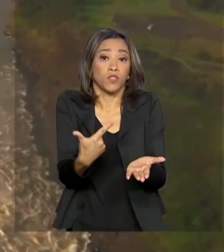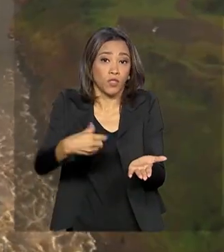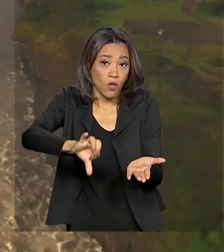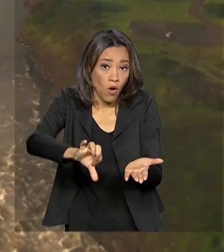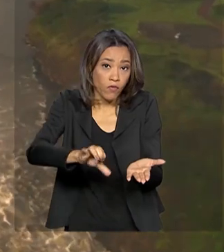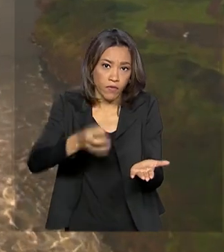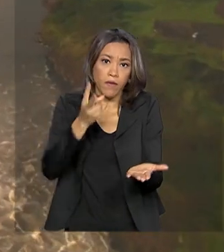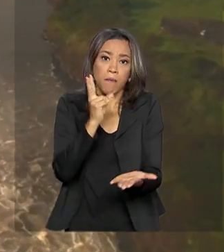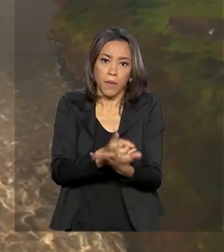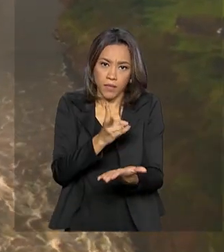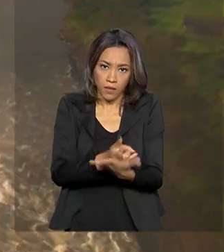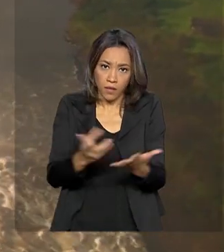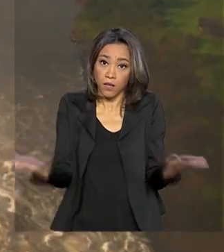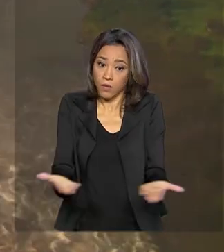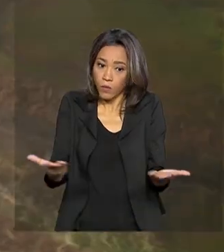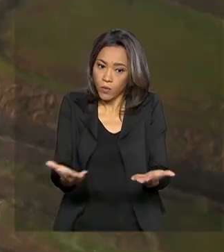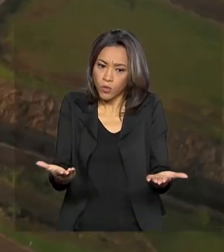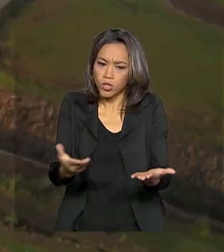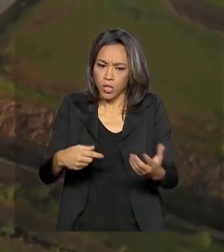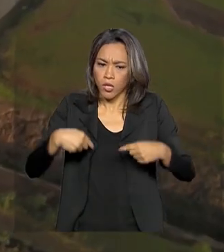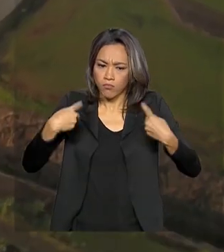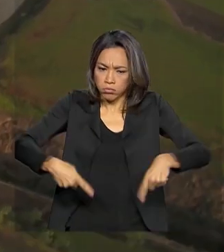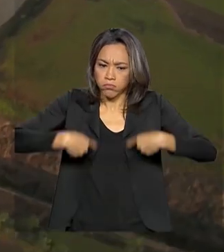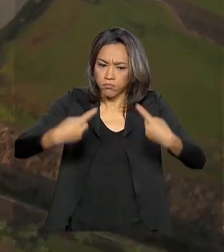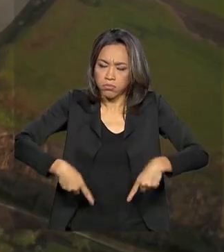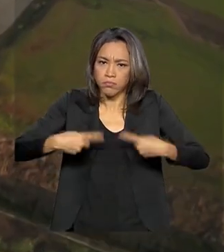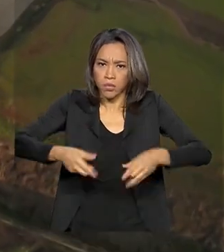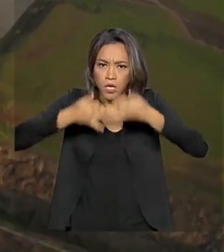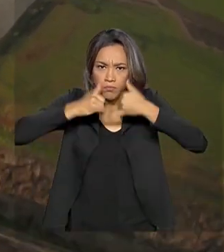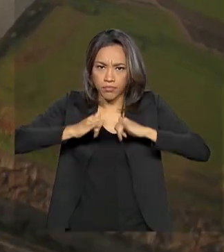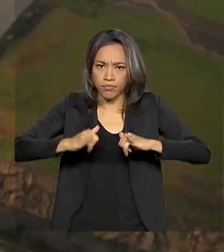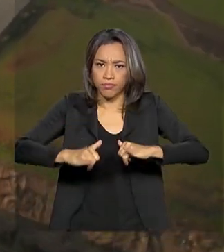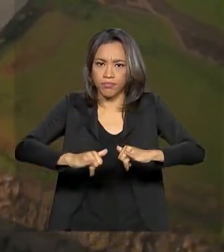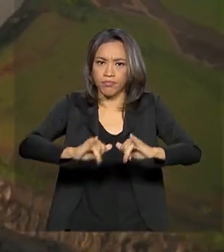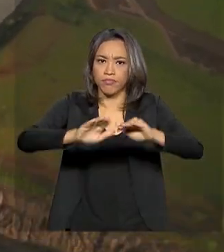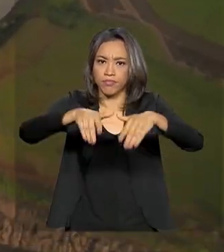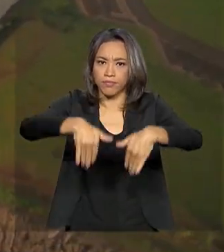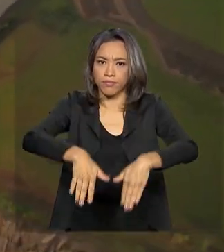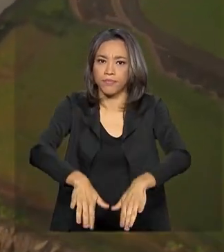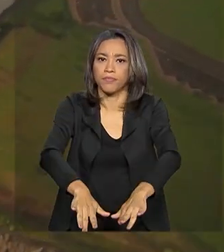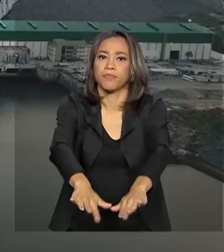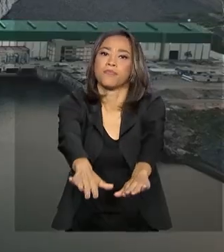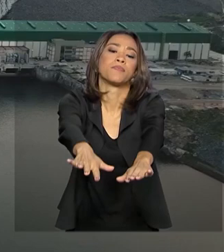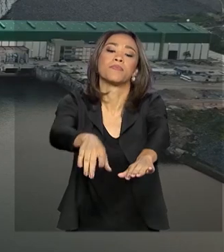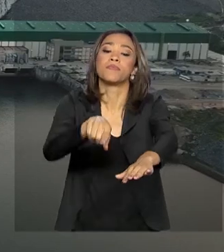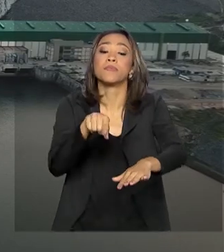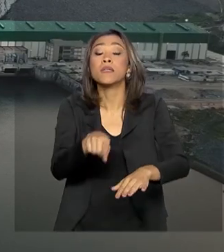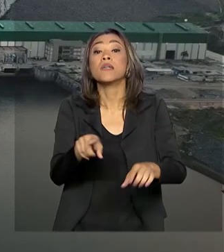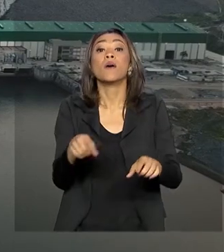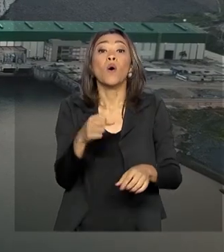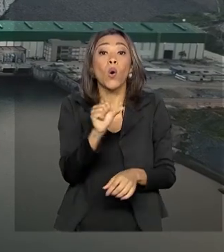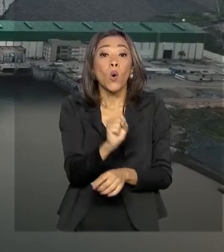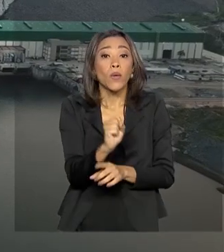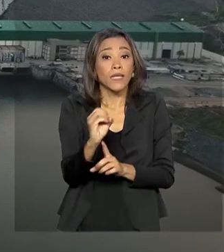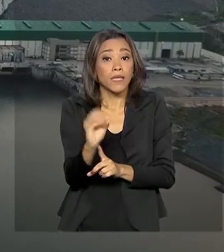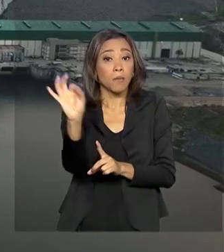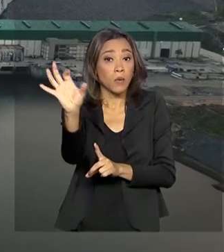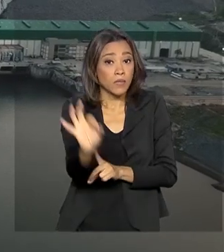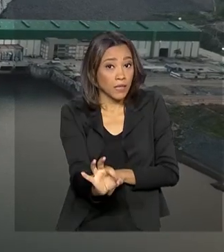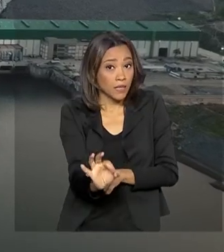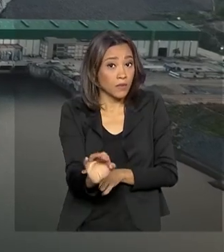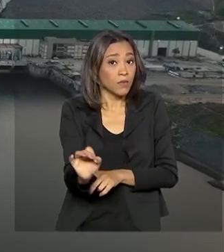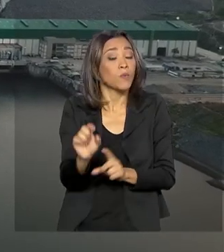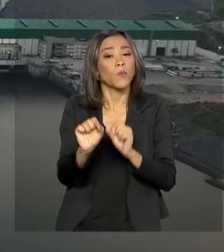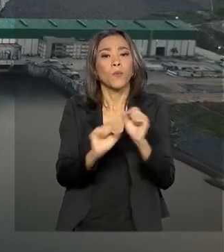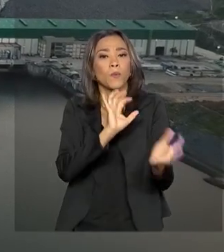de produzir energia elétrica, tendo como matriz principal as fontes de energia renovável, com cerca de 80% do parque